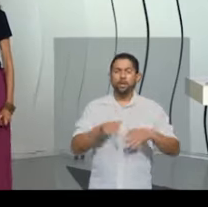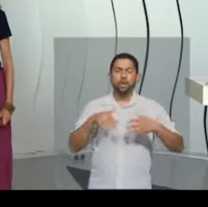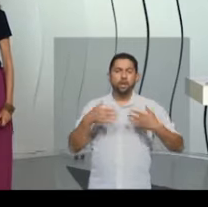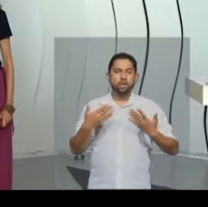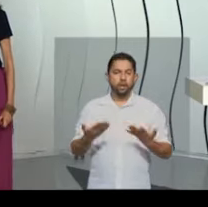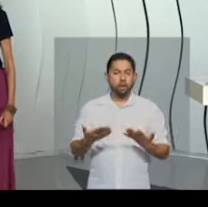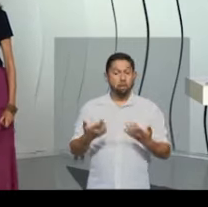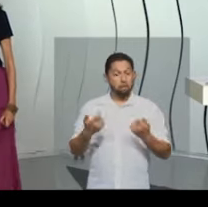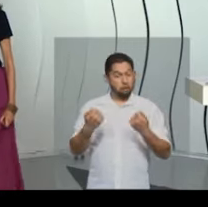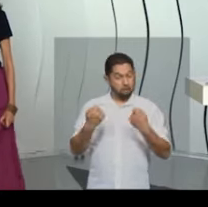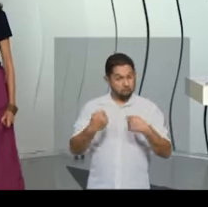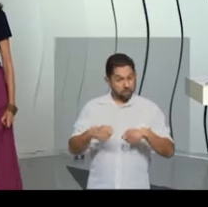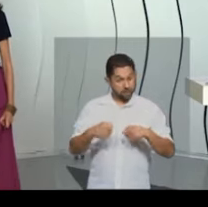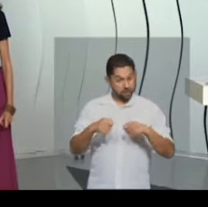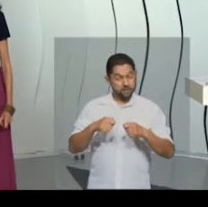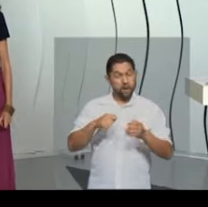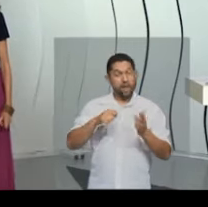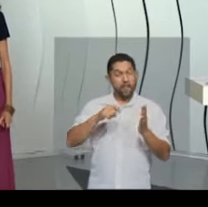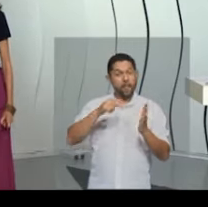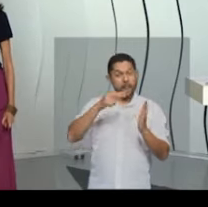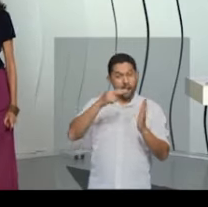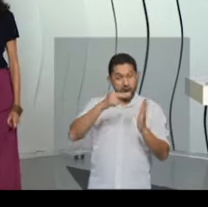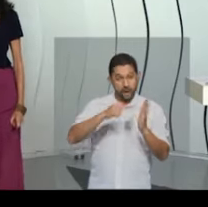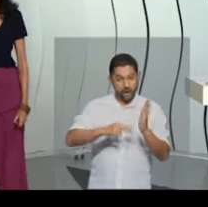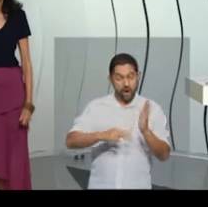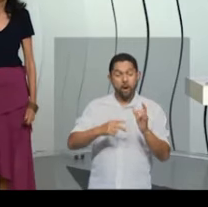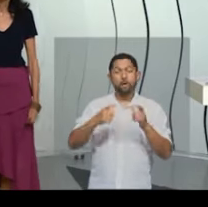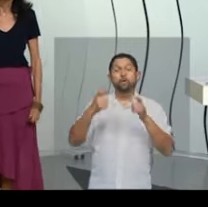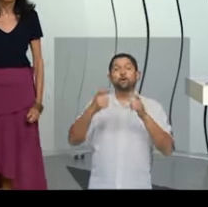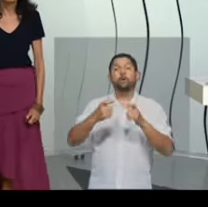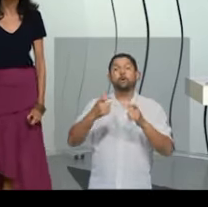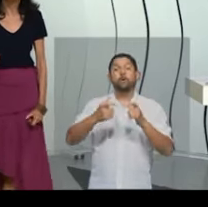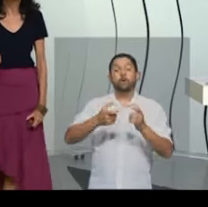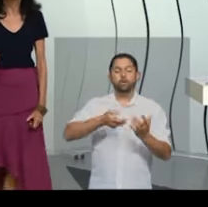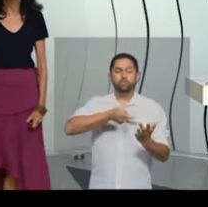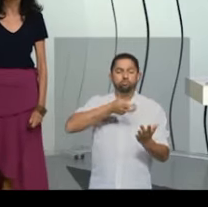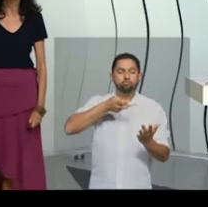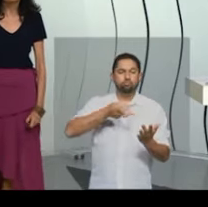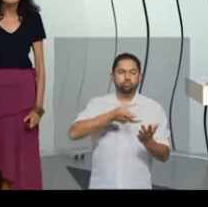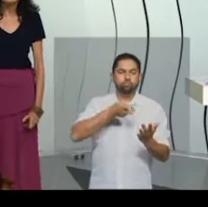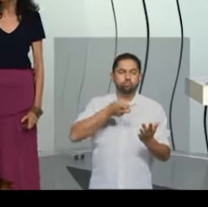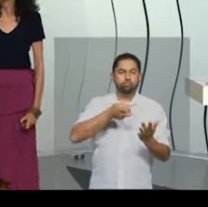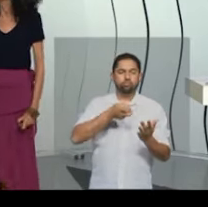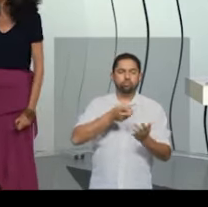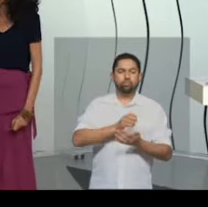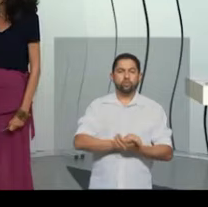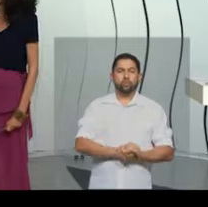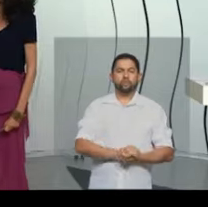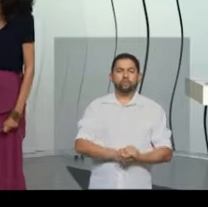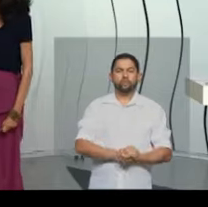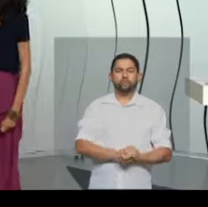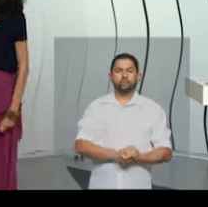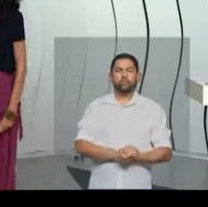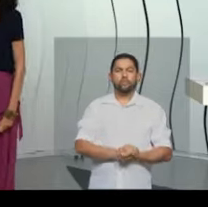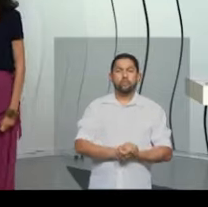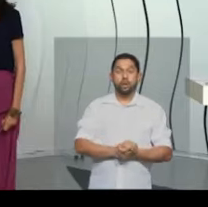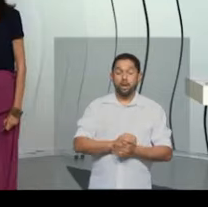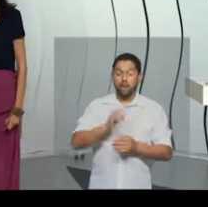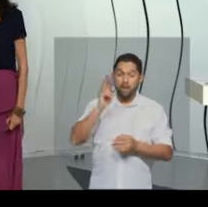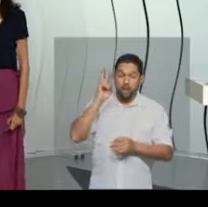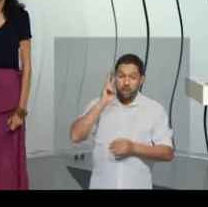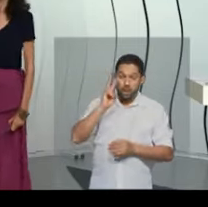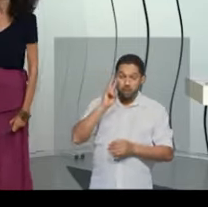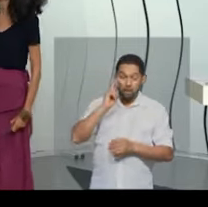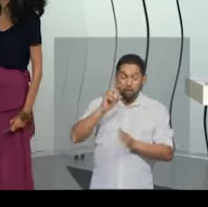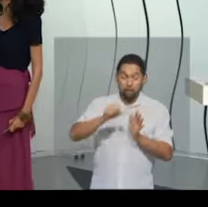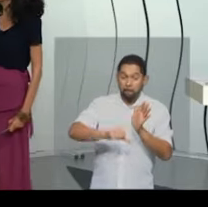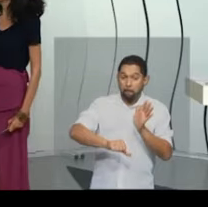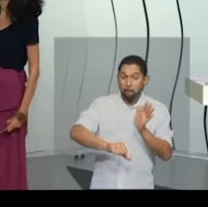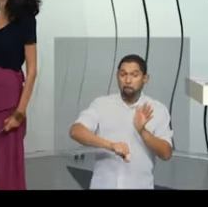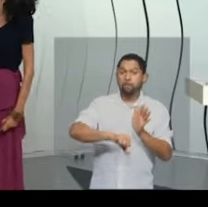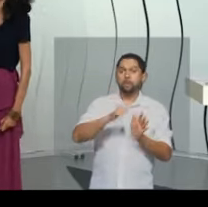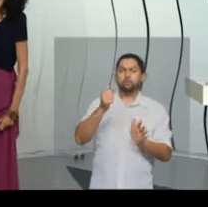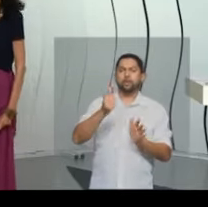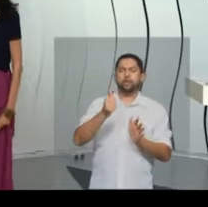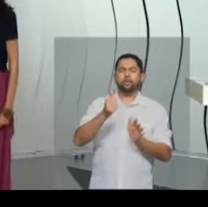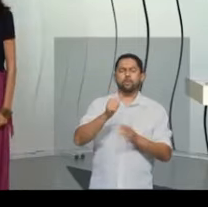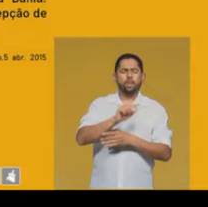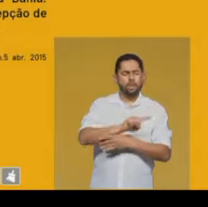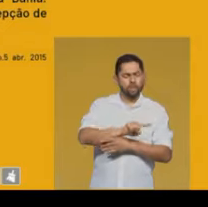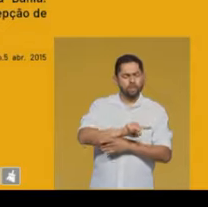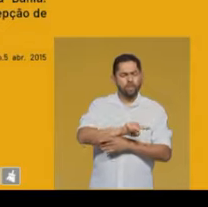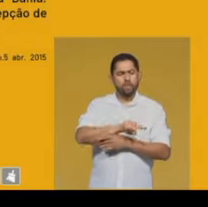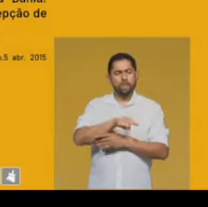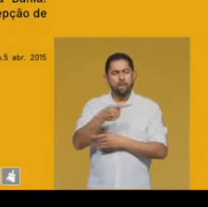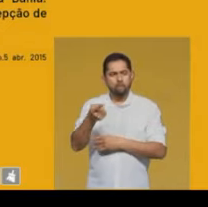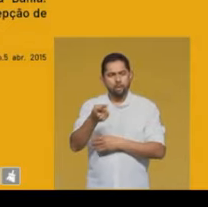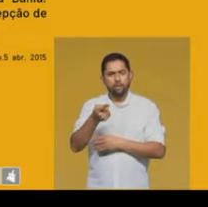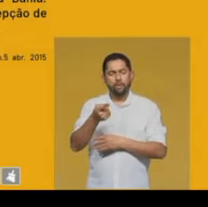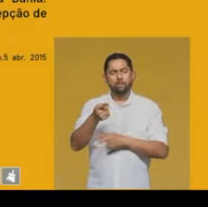deixe de ler as referências. E lembre-se, primeiro leia a referência, depois